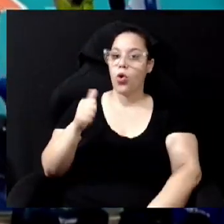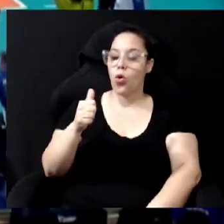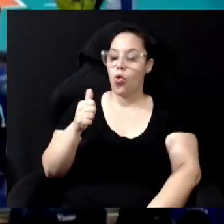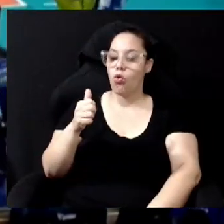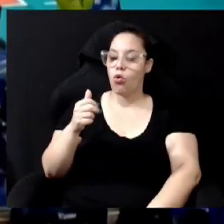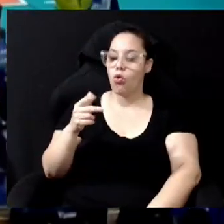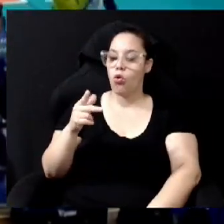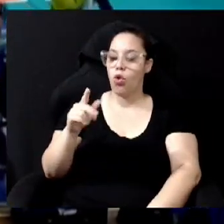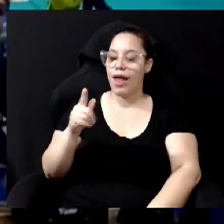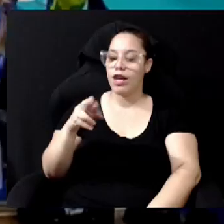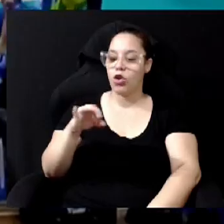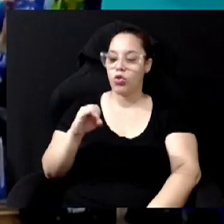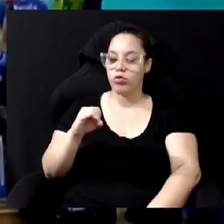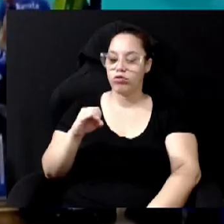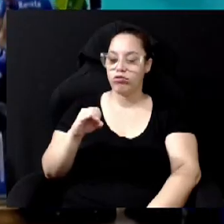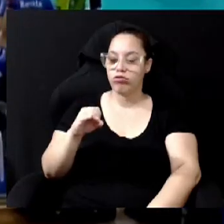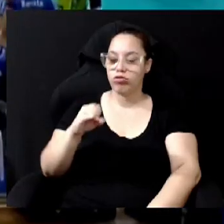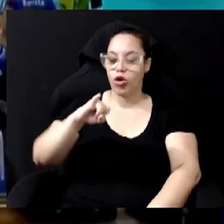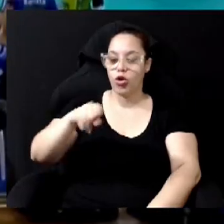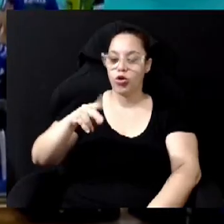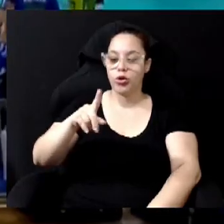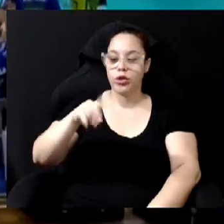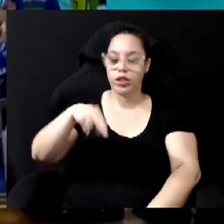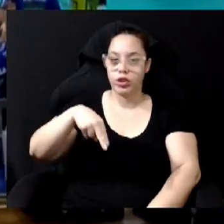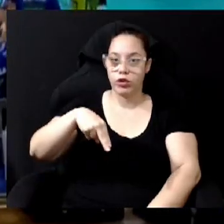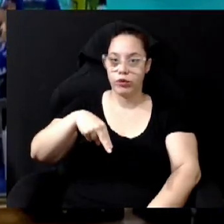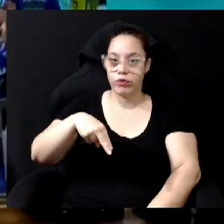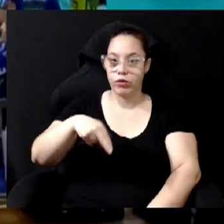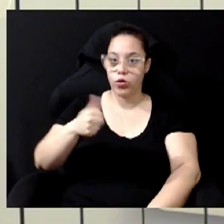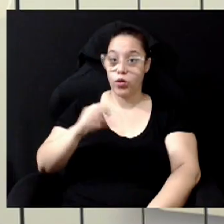10, os destaques da partida.